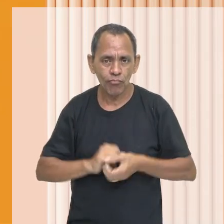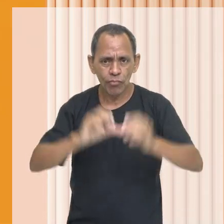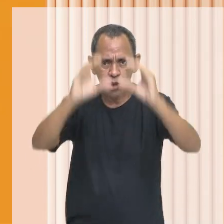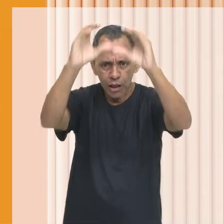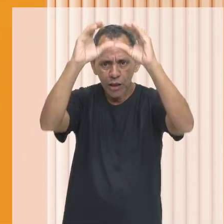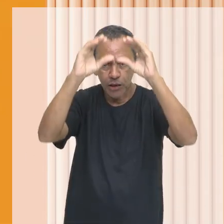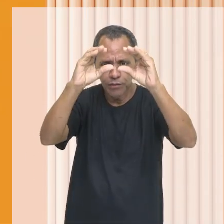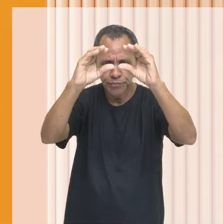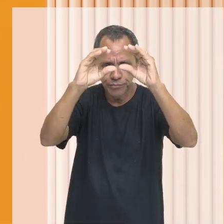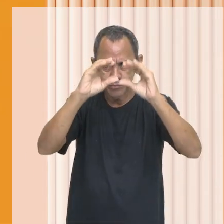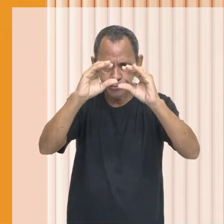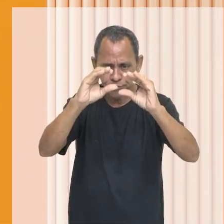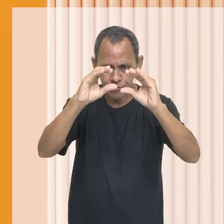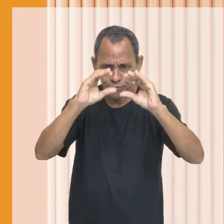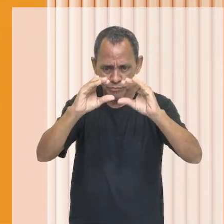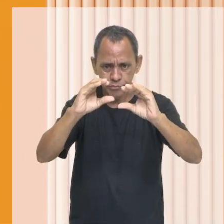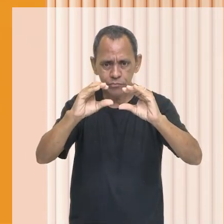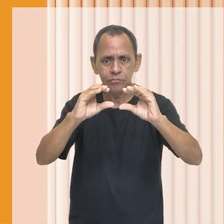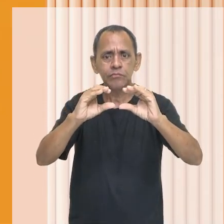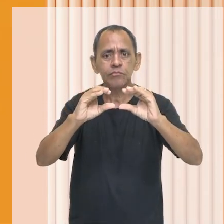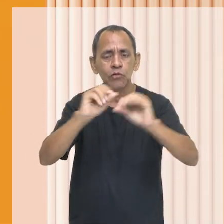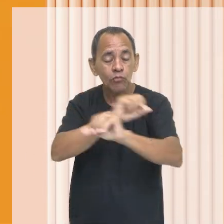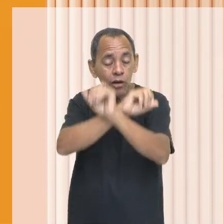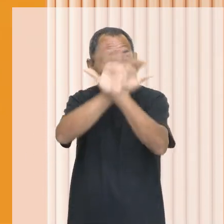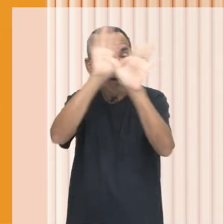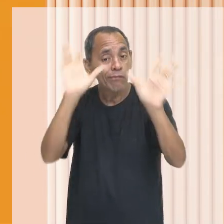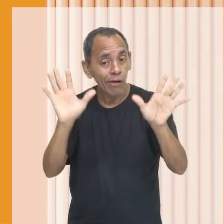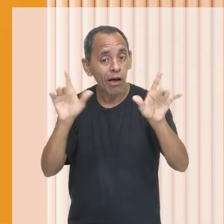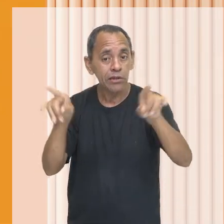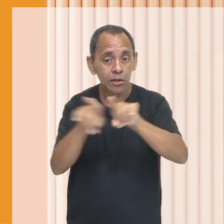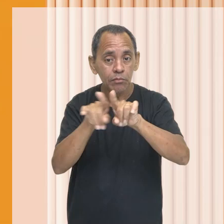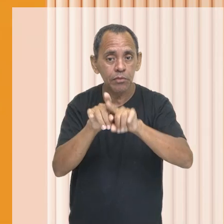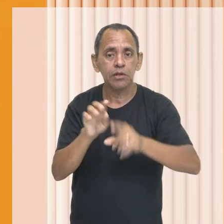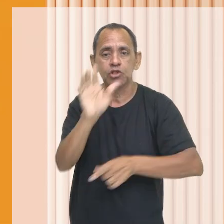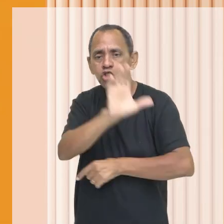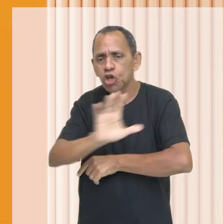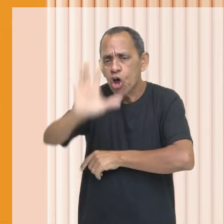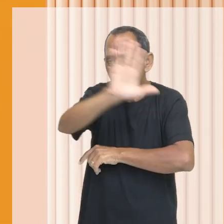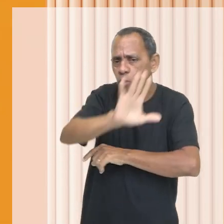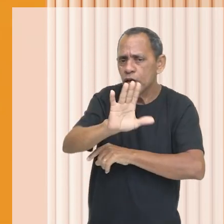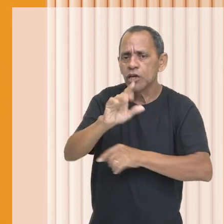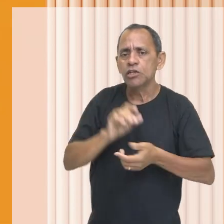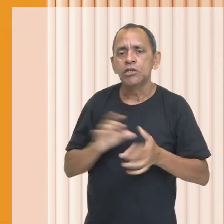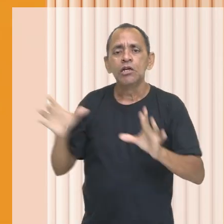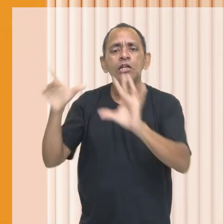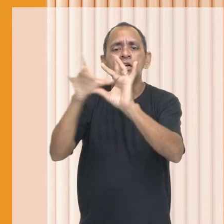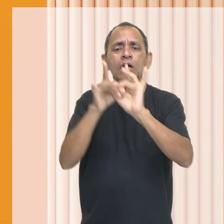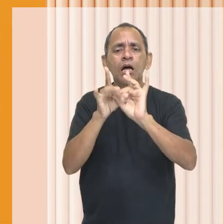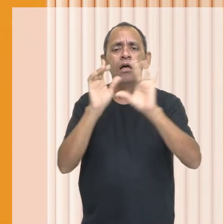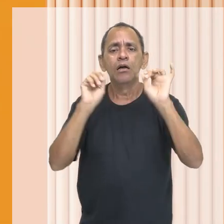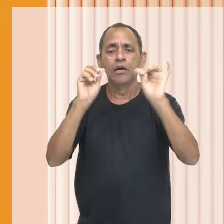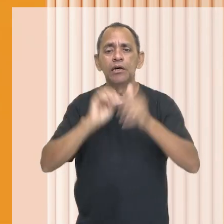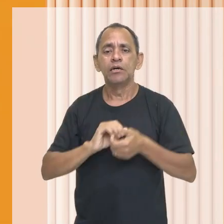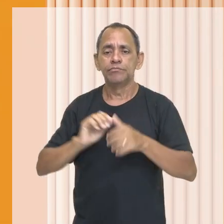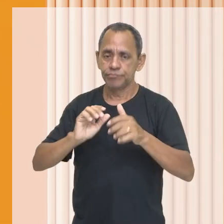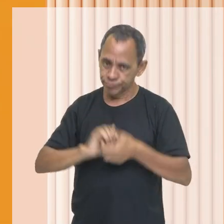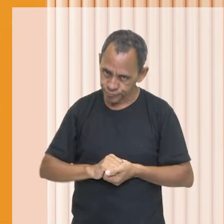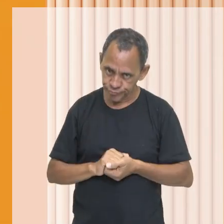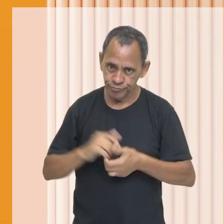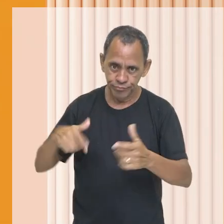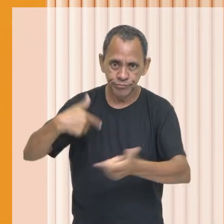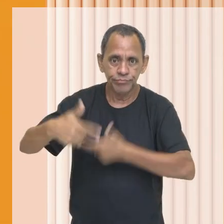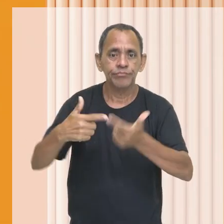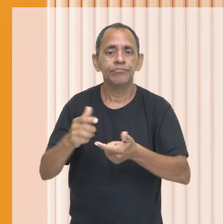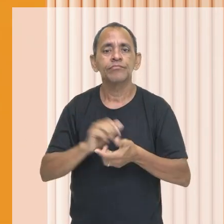muito bem definidas e, como você percebeu, de um modo geral, ela está ligada à